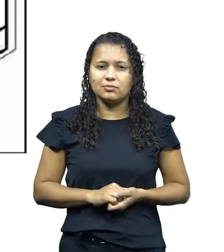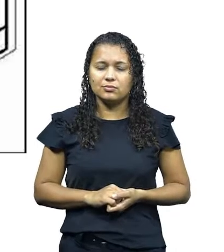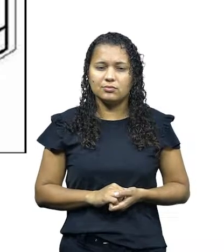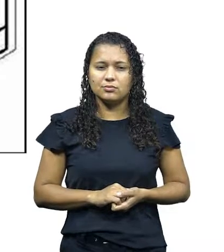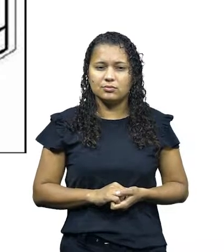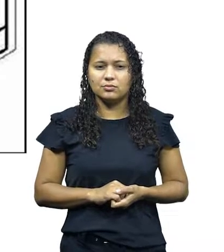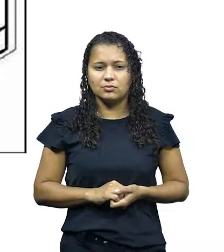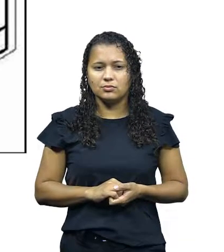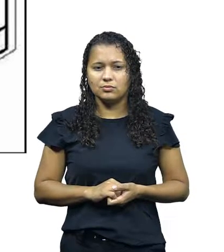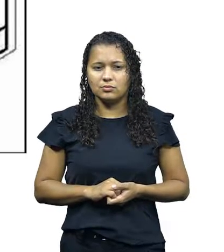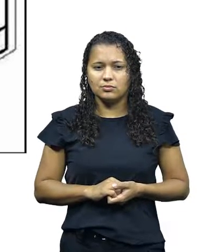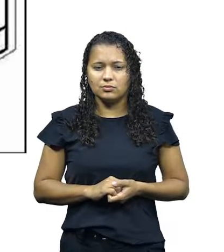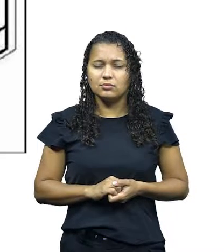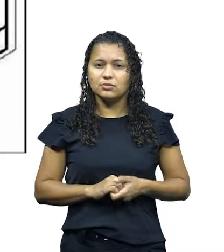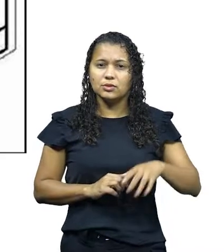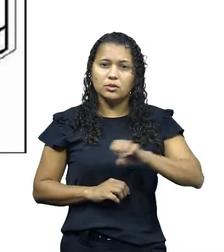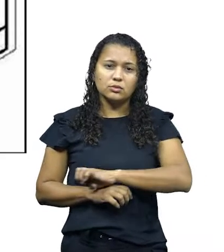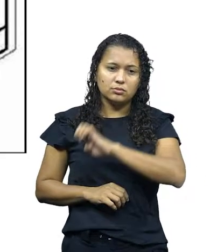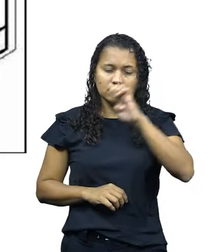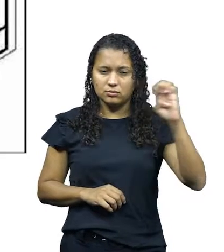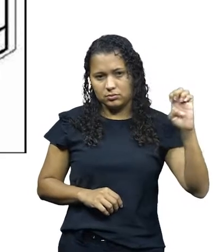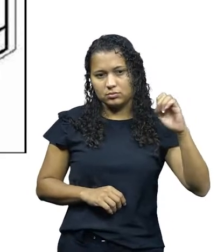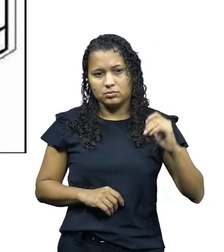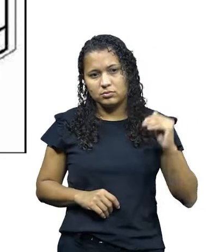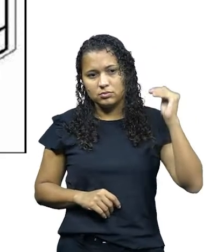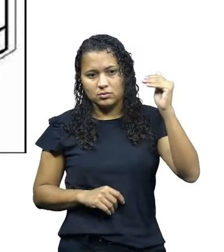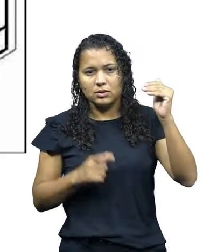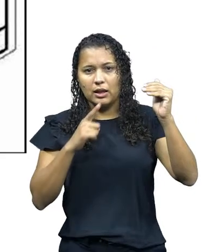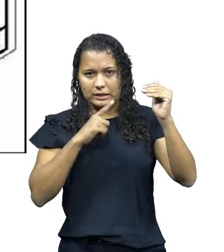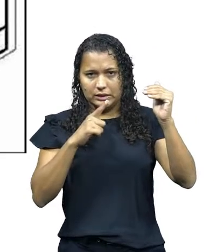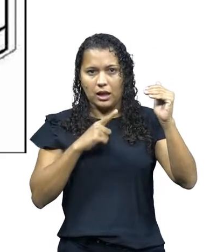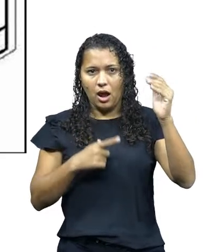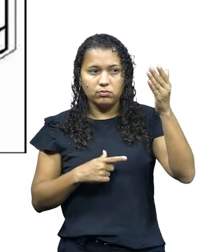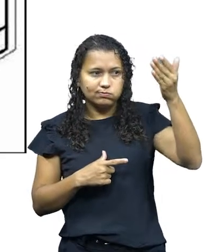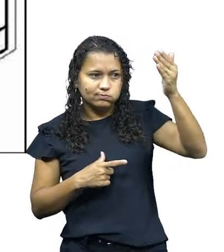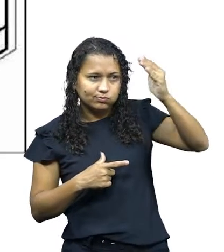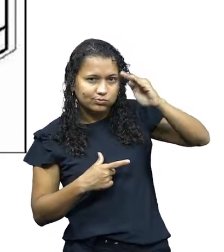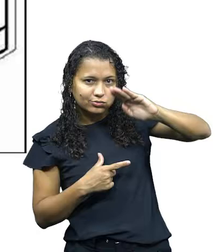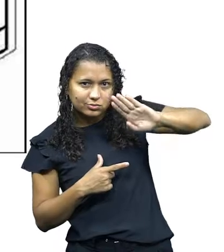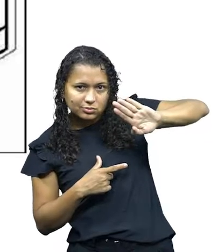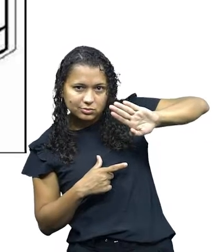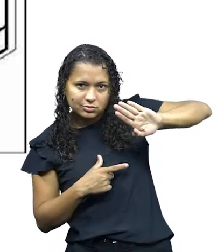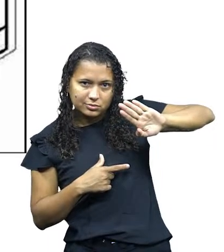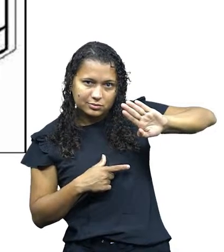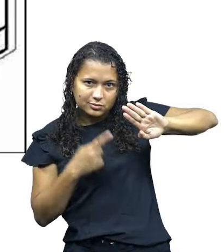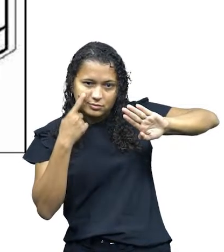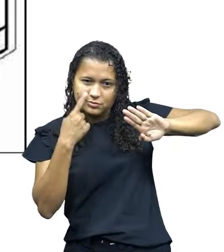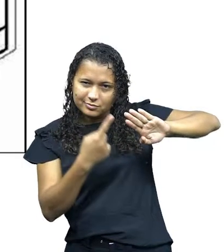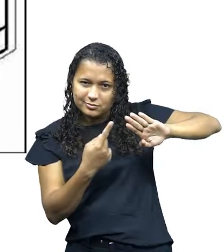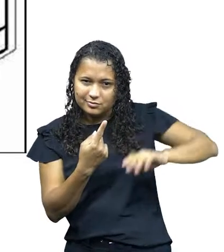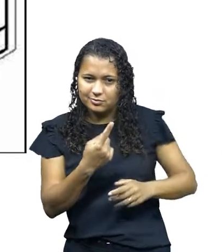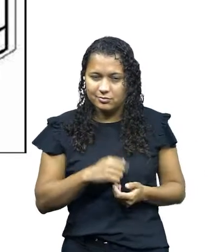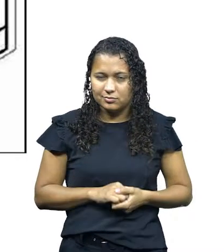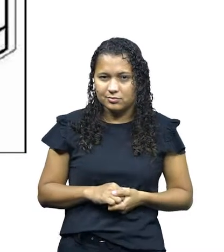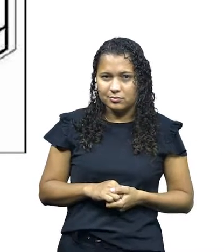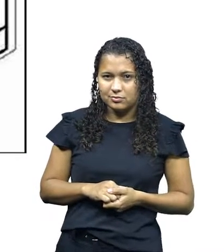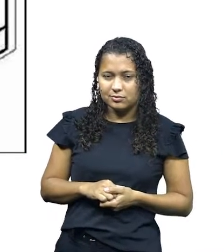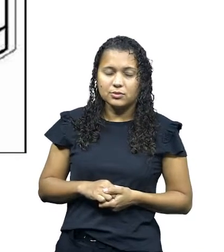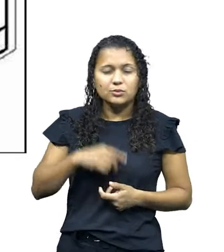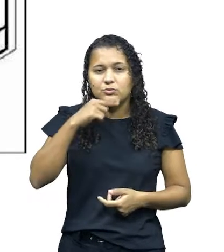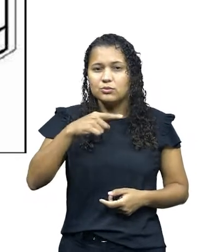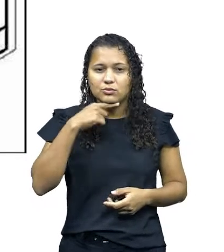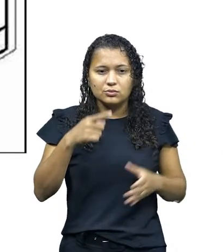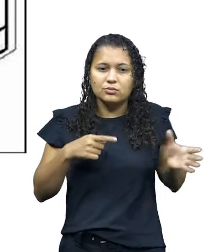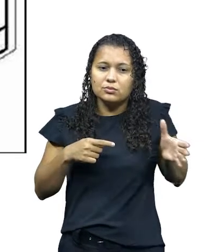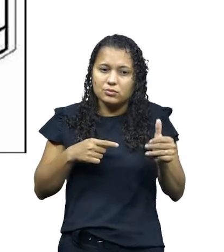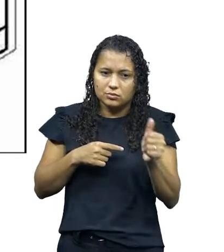superior esquerdo, a dobrinha para garantir que ela não cubra a